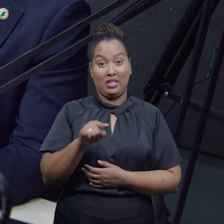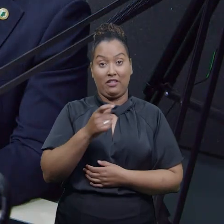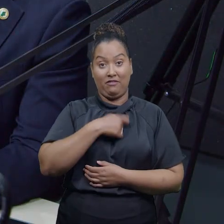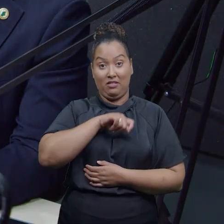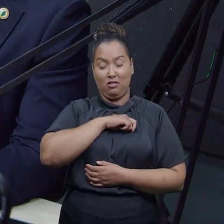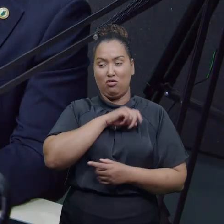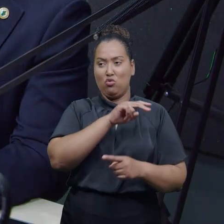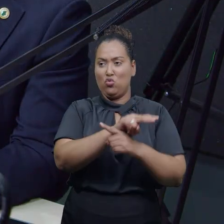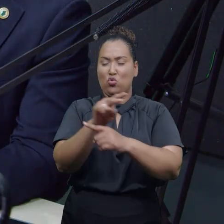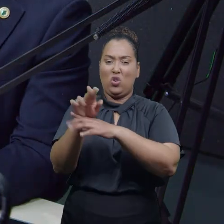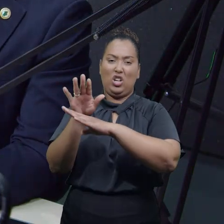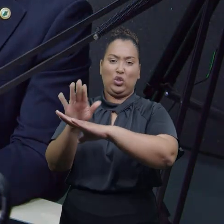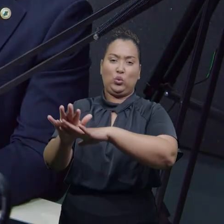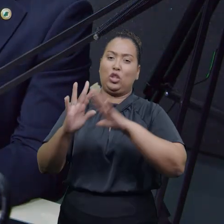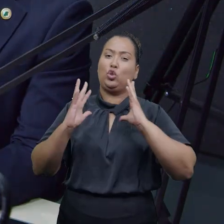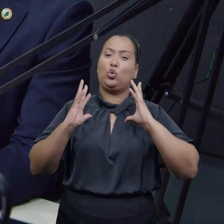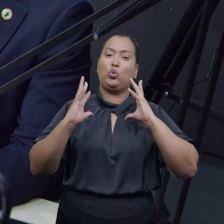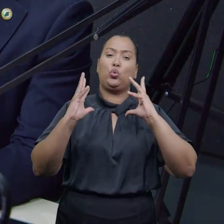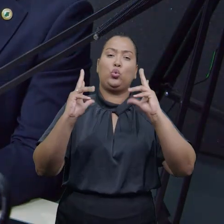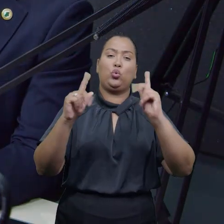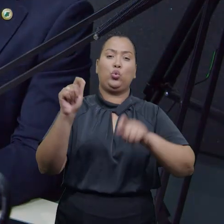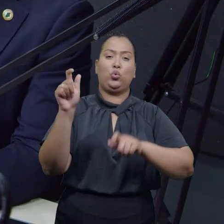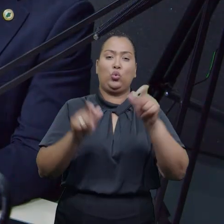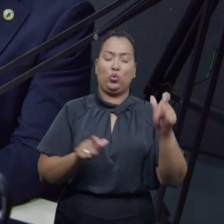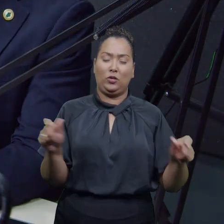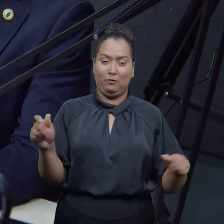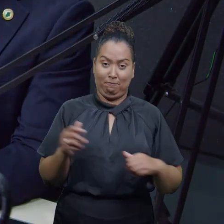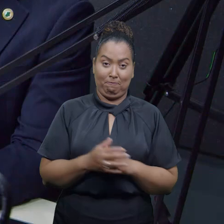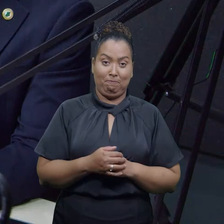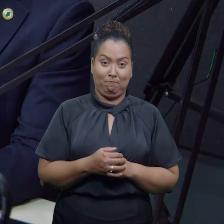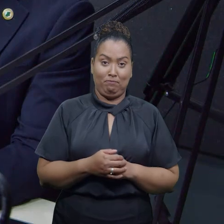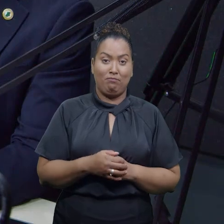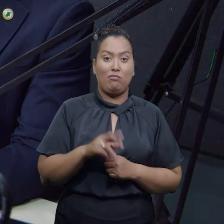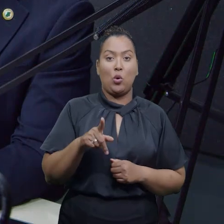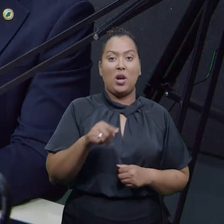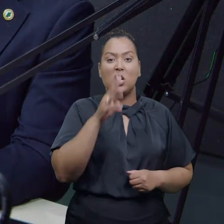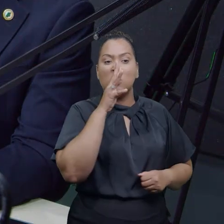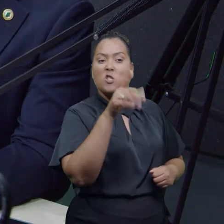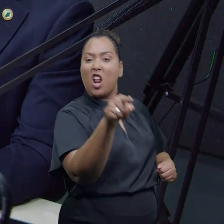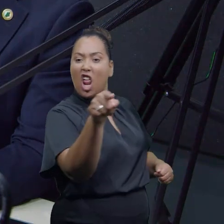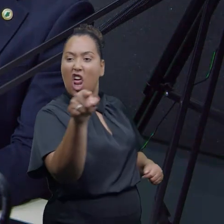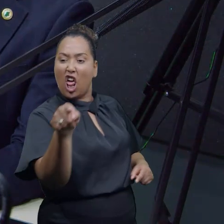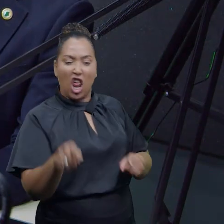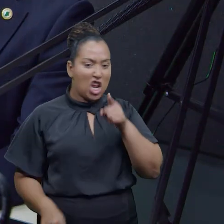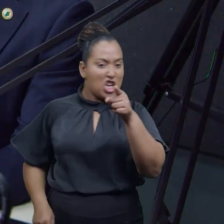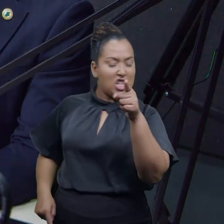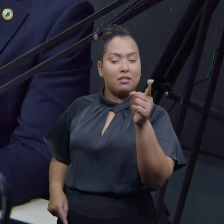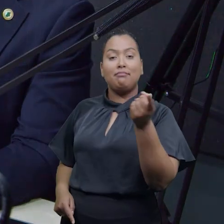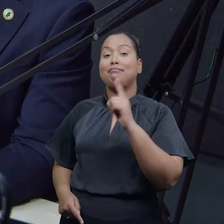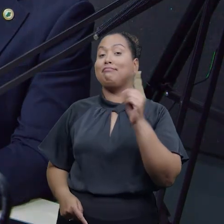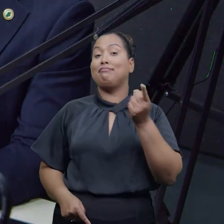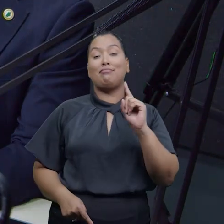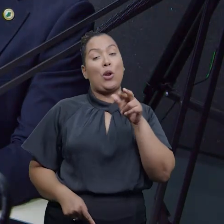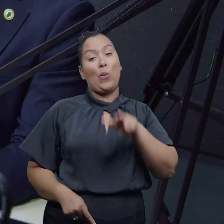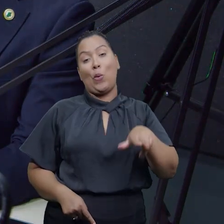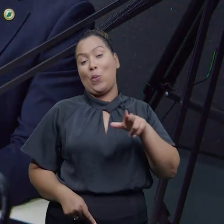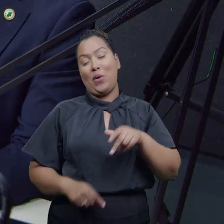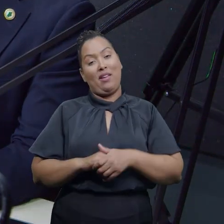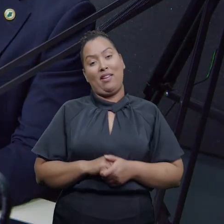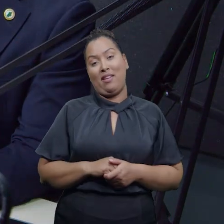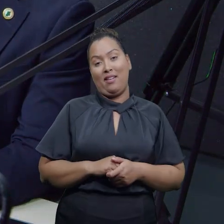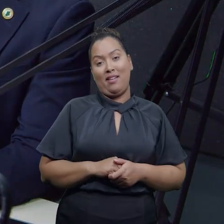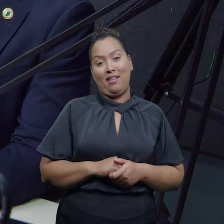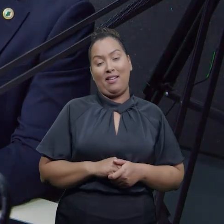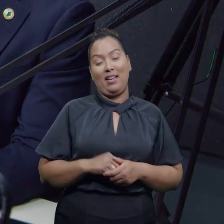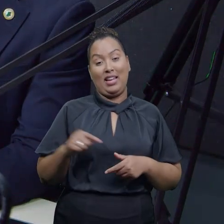que beneficia todo mundo, na verdade, né? Não é como se diz, um sistema acusatório, né? Não é de Como de um direito,